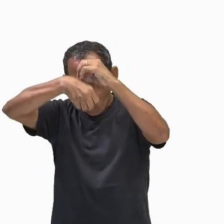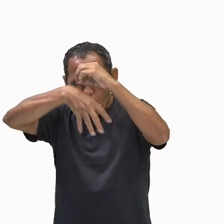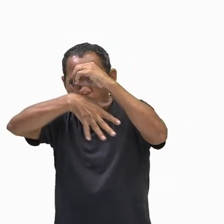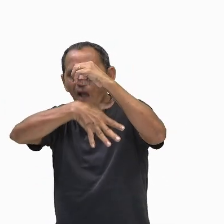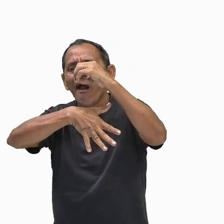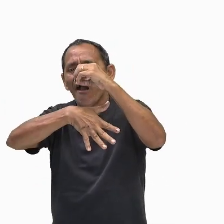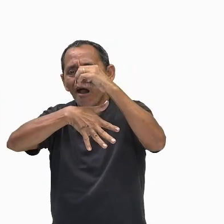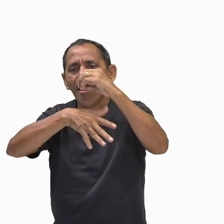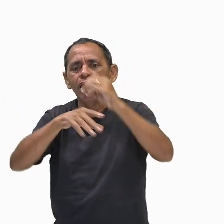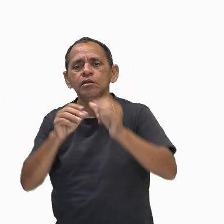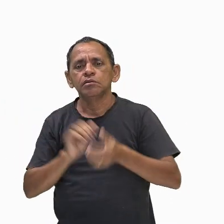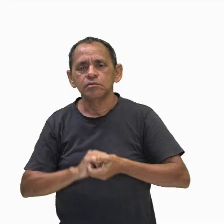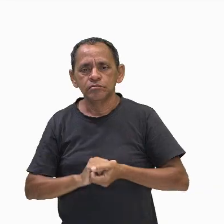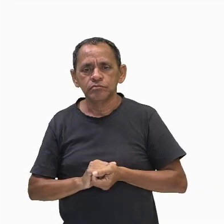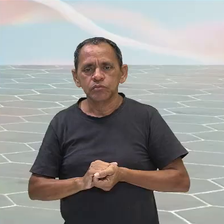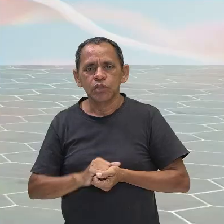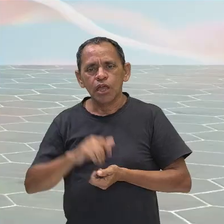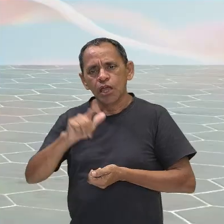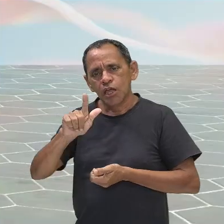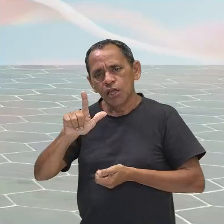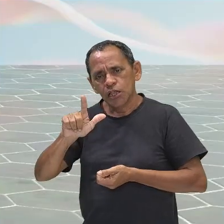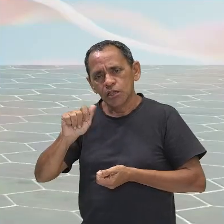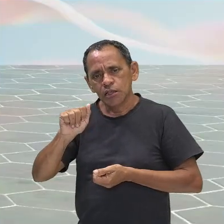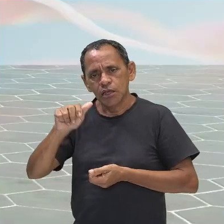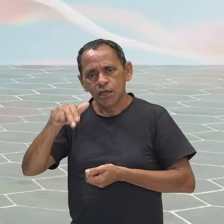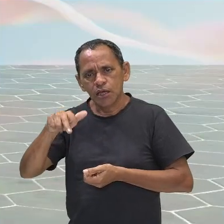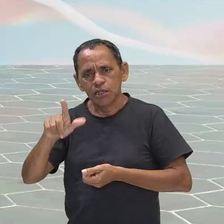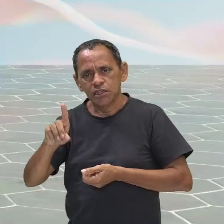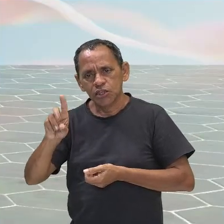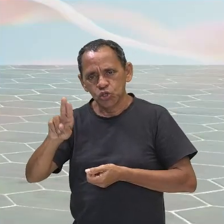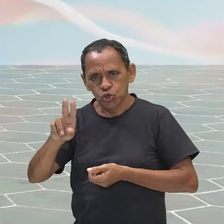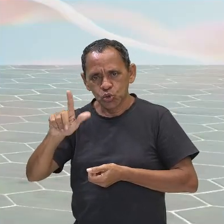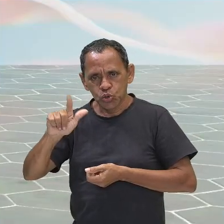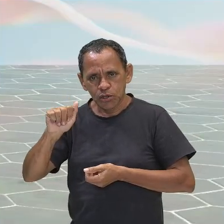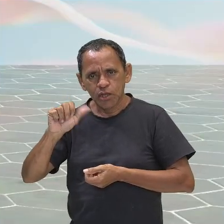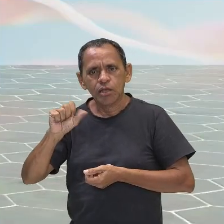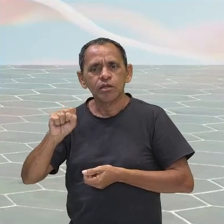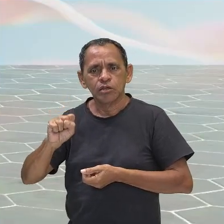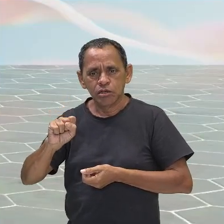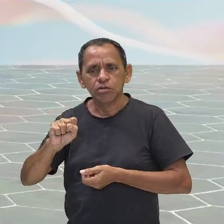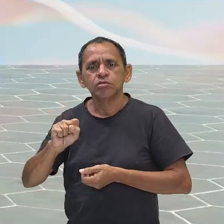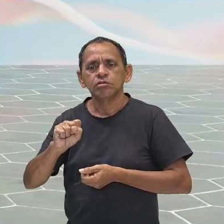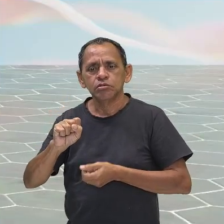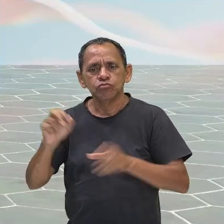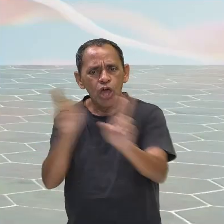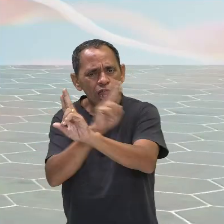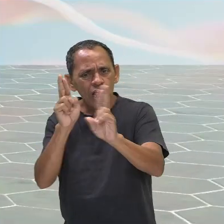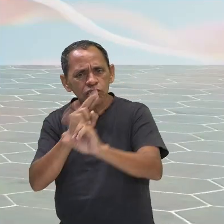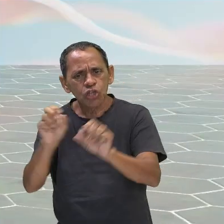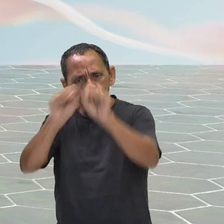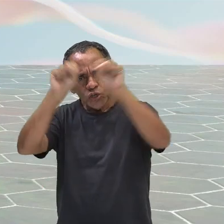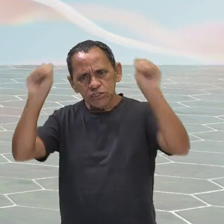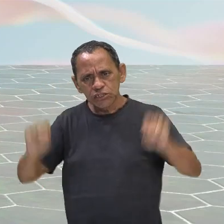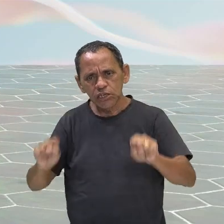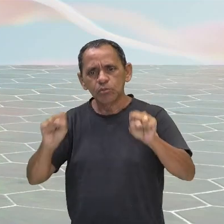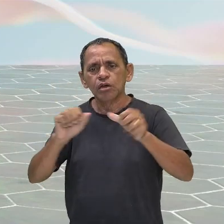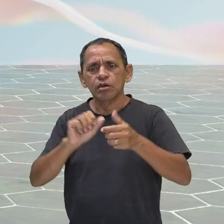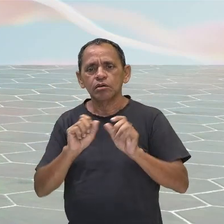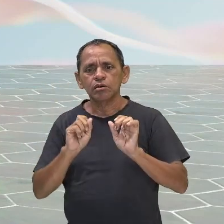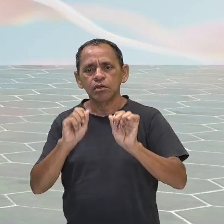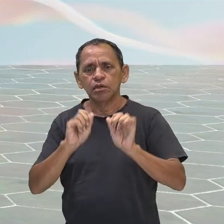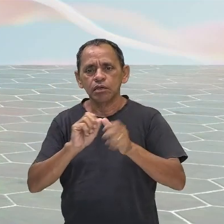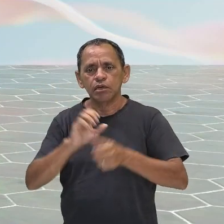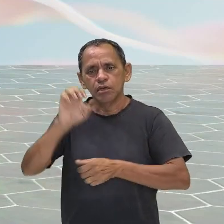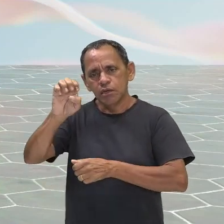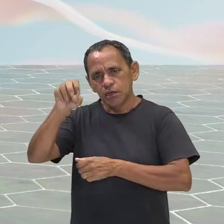já temos aí uma relação com o sistema endócrino. Esse sistema endócrino ali, ele